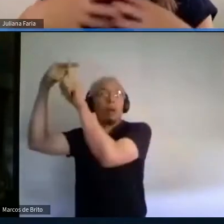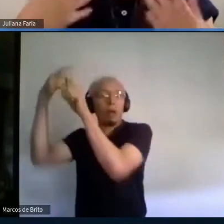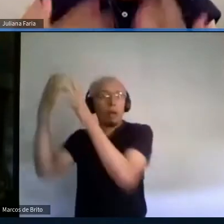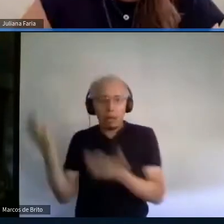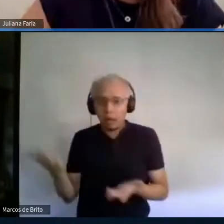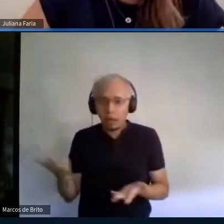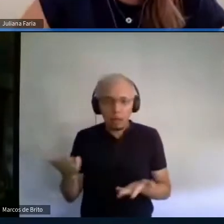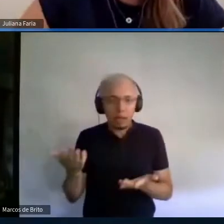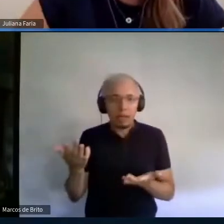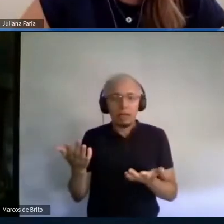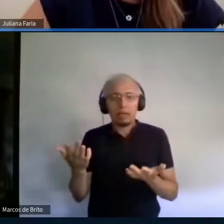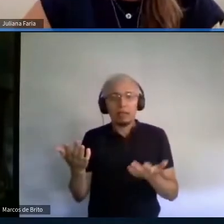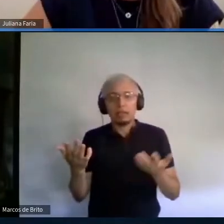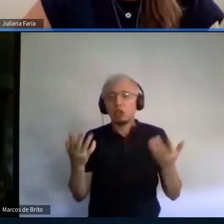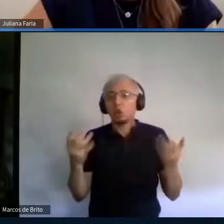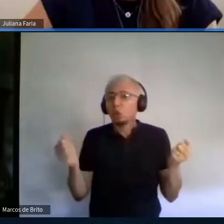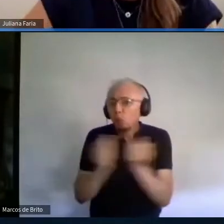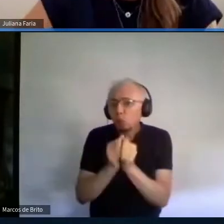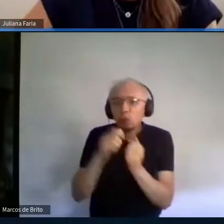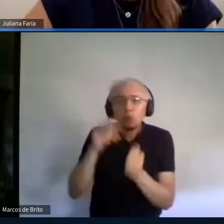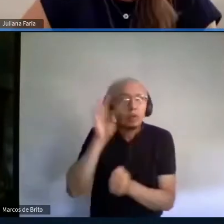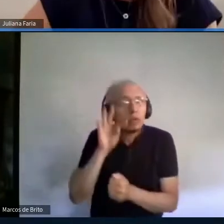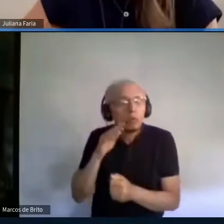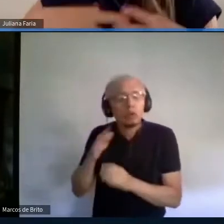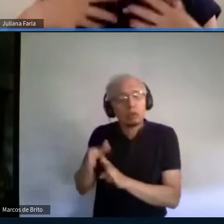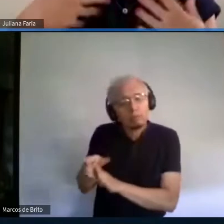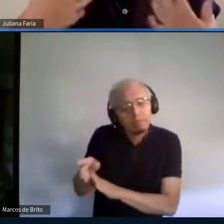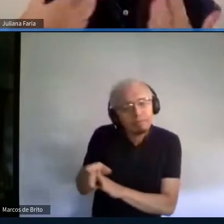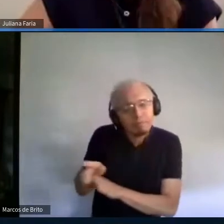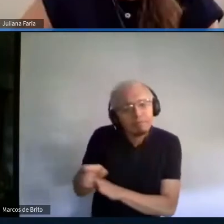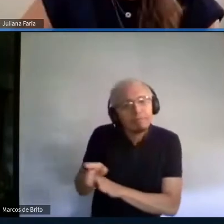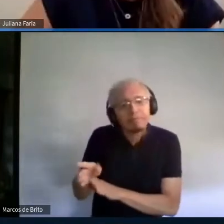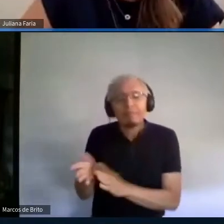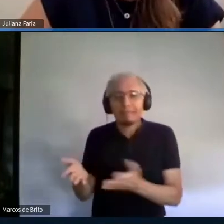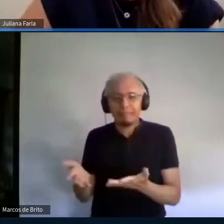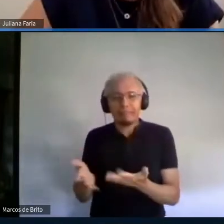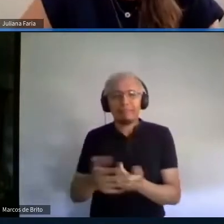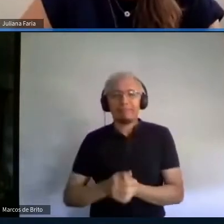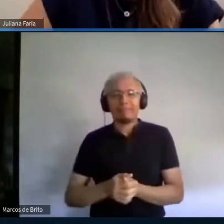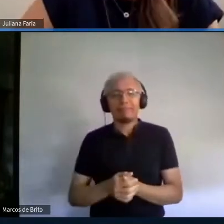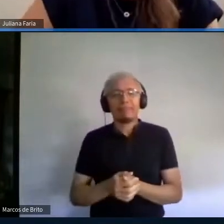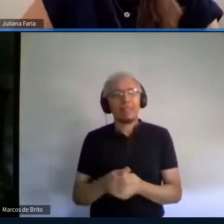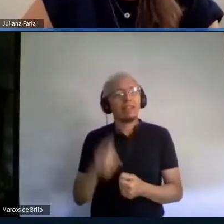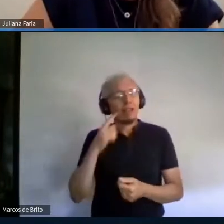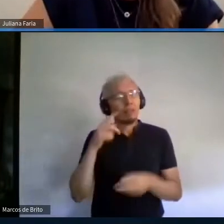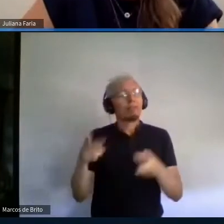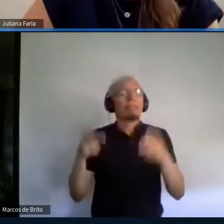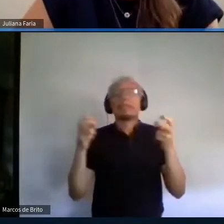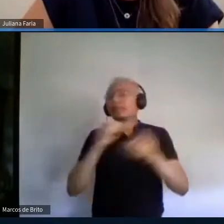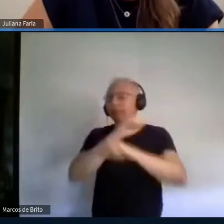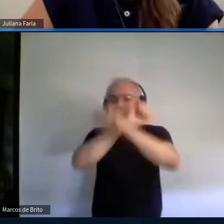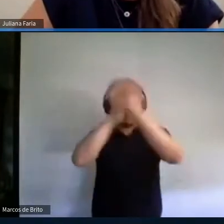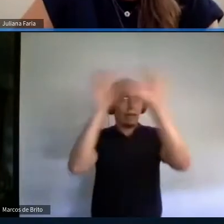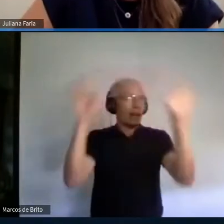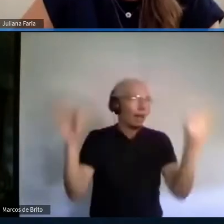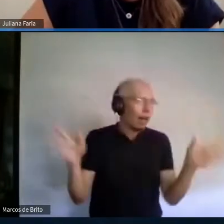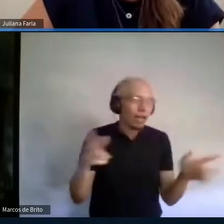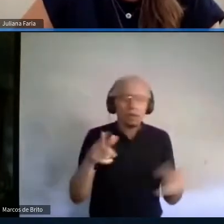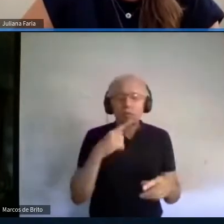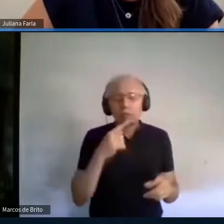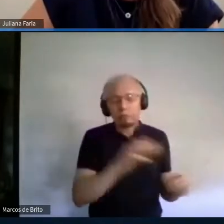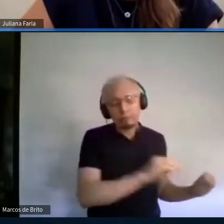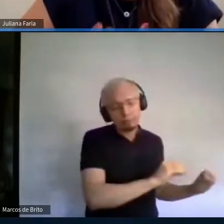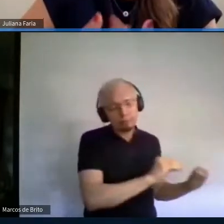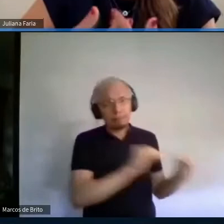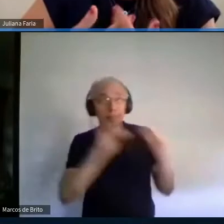em companhia aí da Patrícia, que te orientou, da PUSH. Então, assim, a gente vê claramente, é muito bom participar da